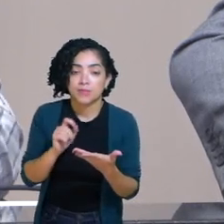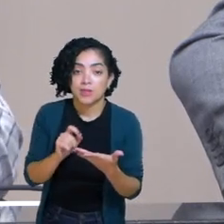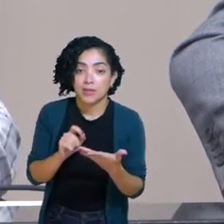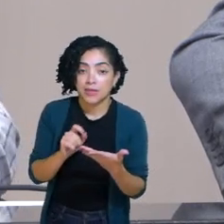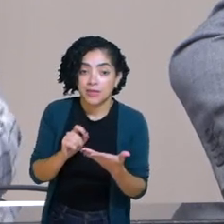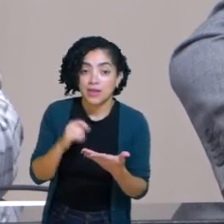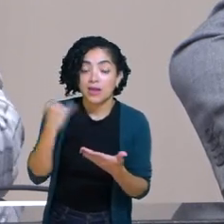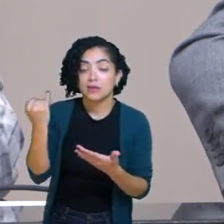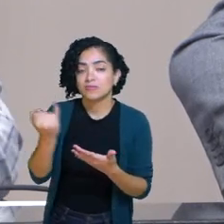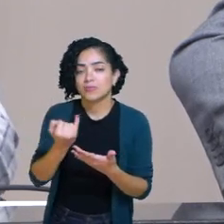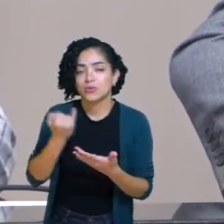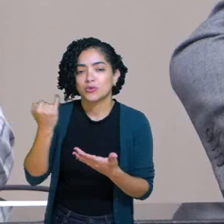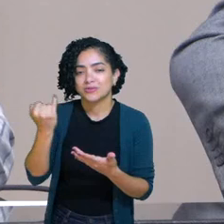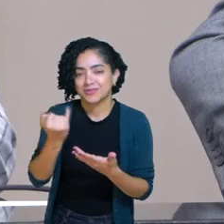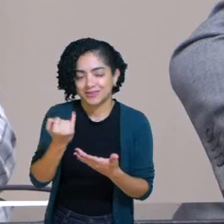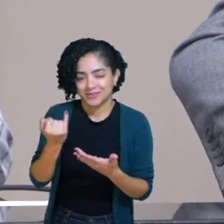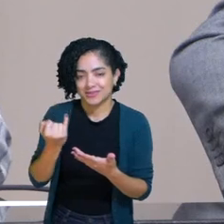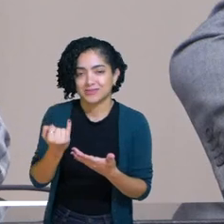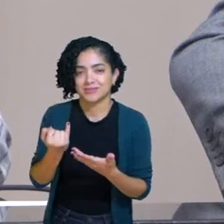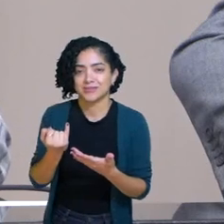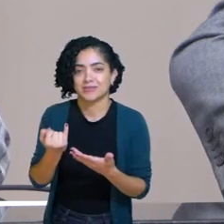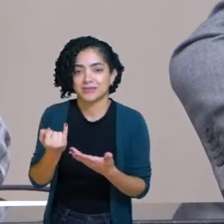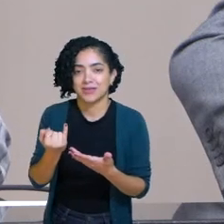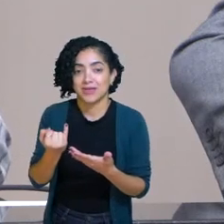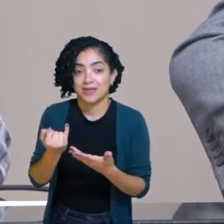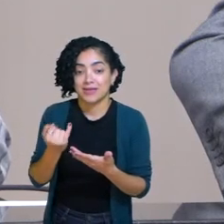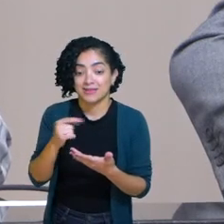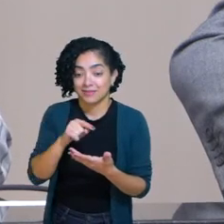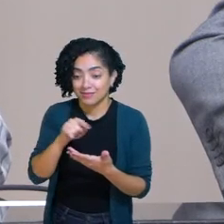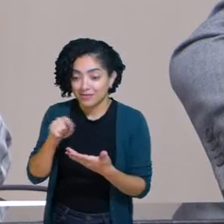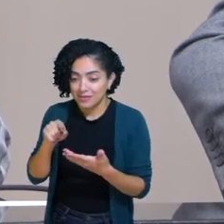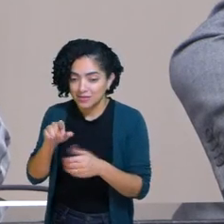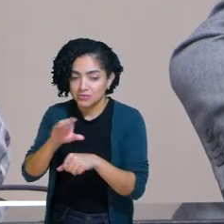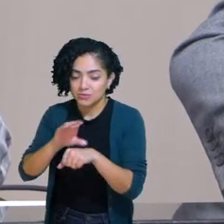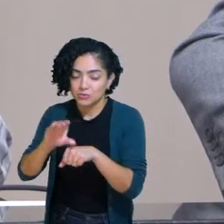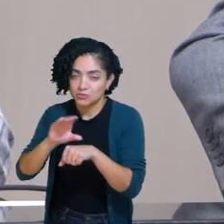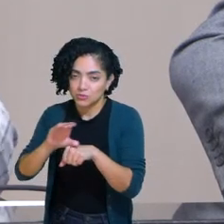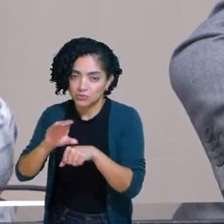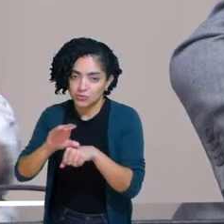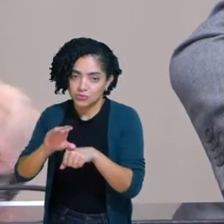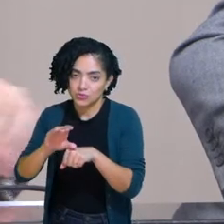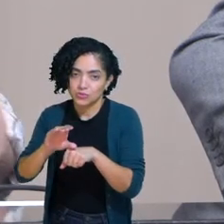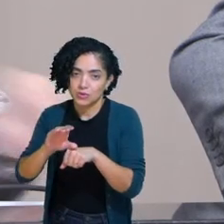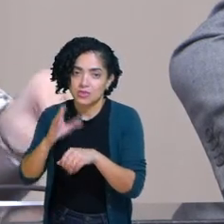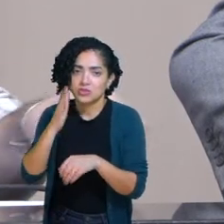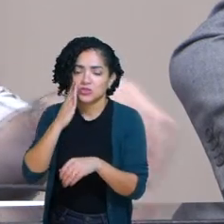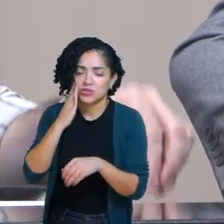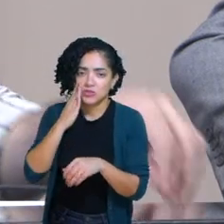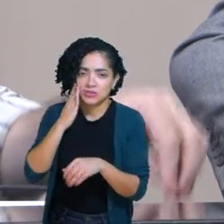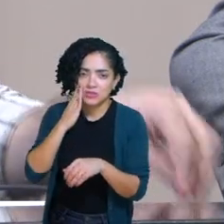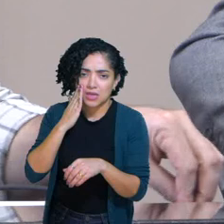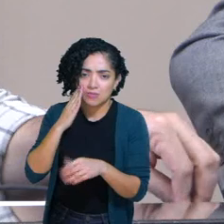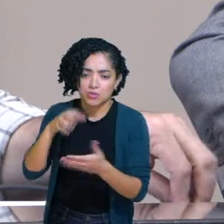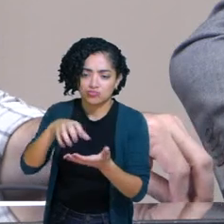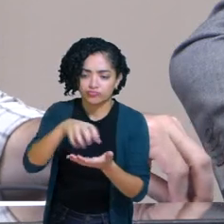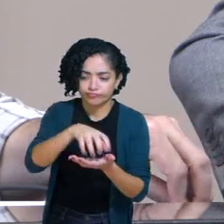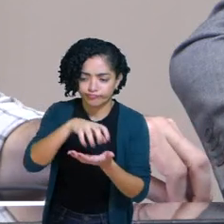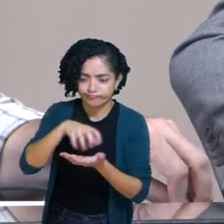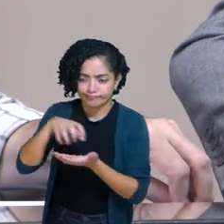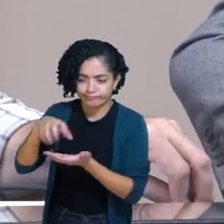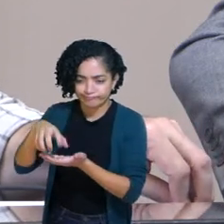importância da interiorização destes cursos também né ah a gente sabe que os polos São